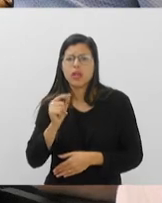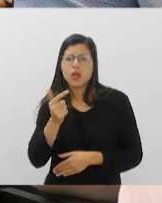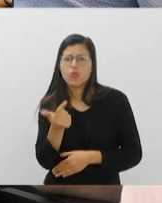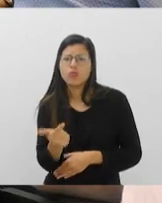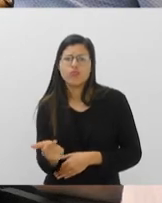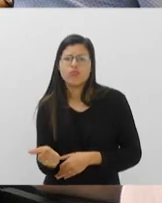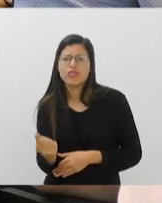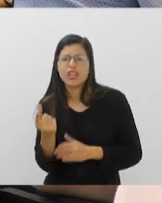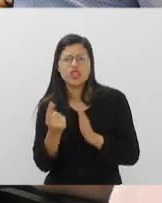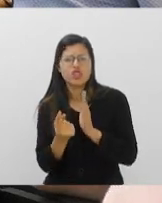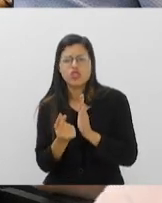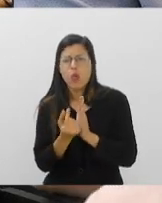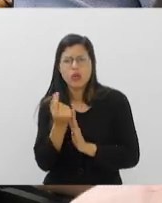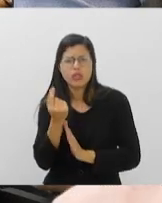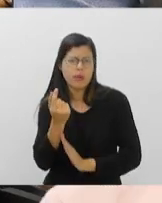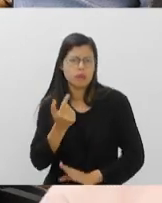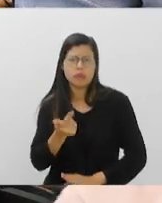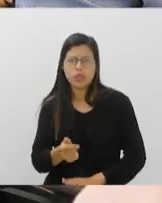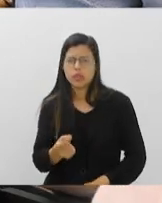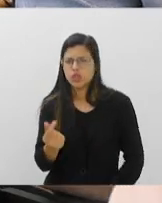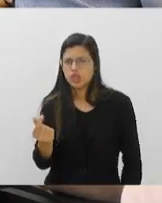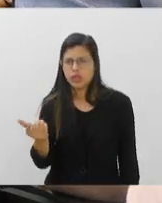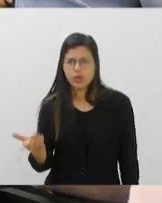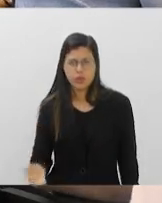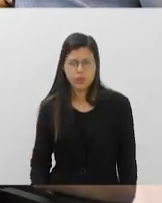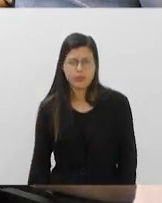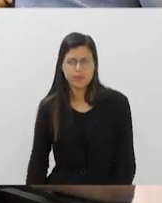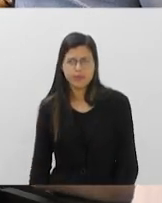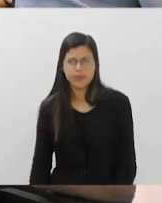ou então que eh